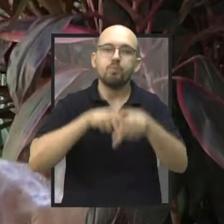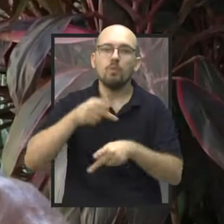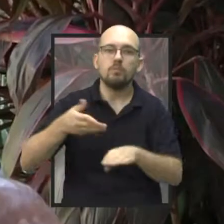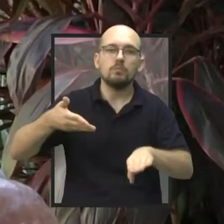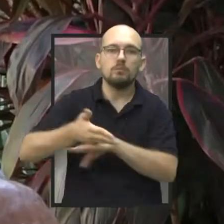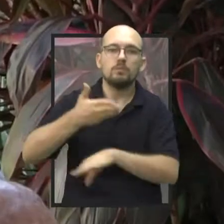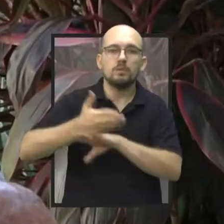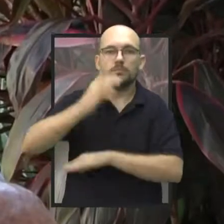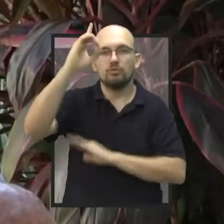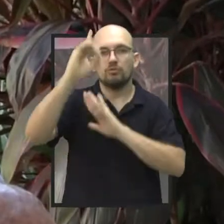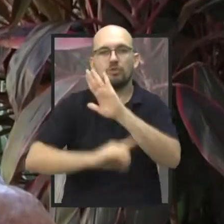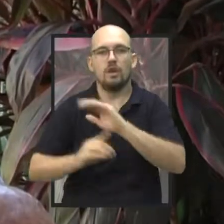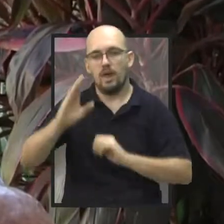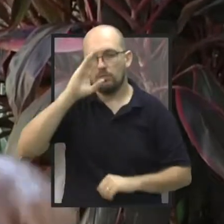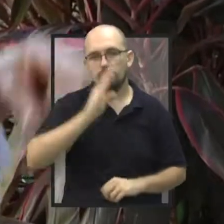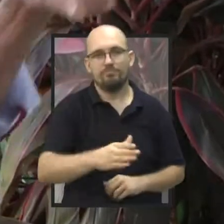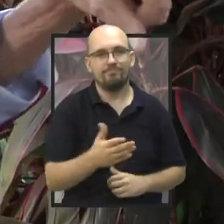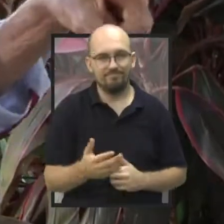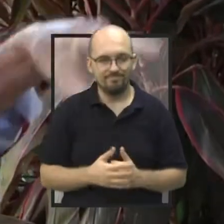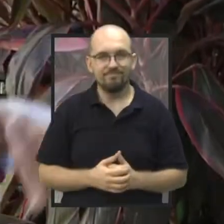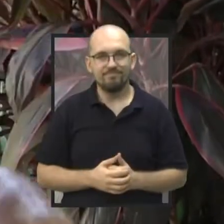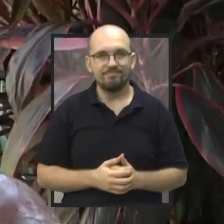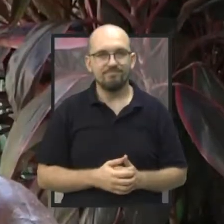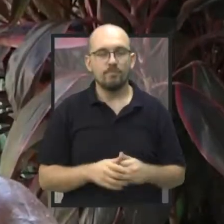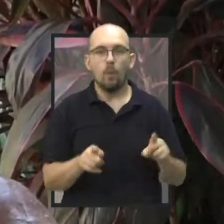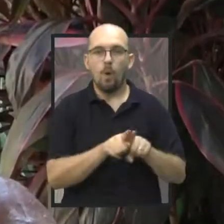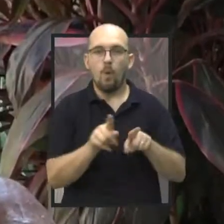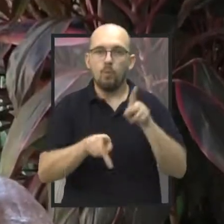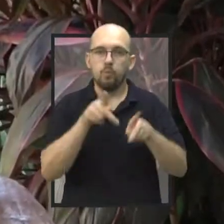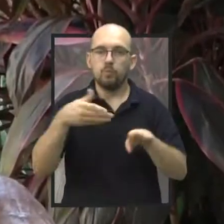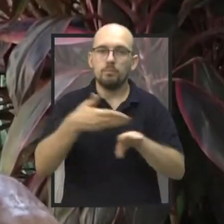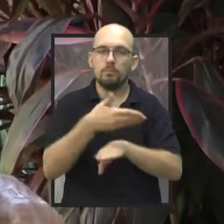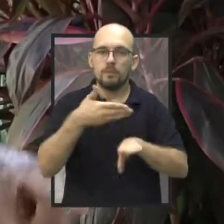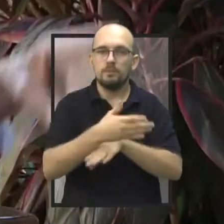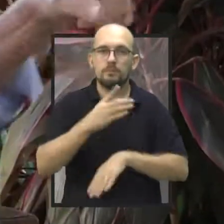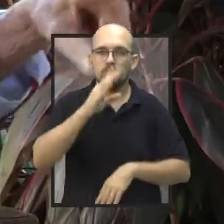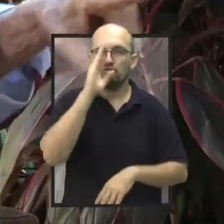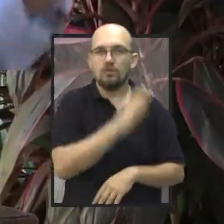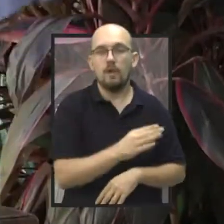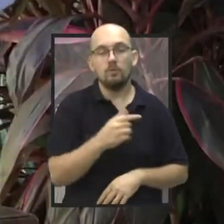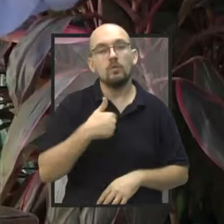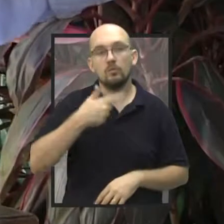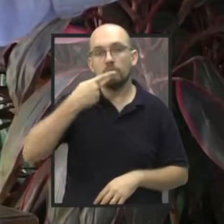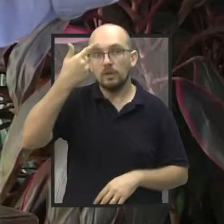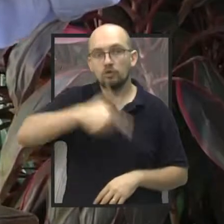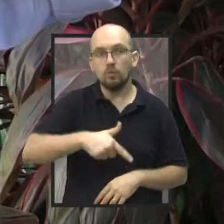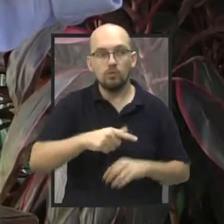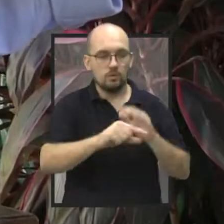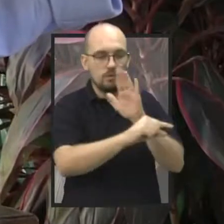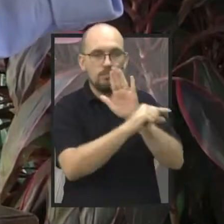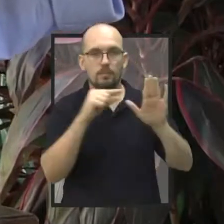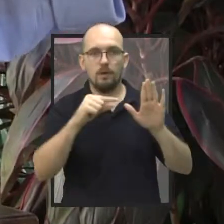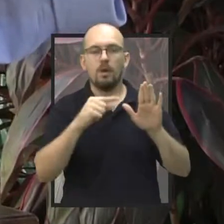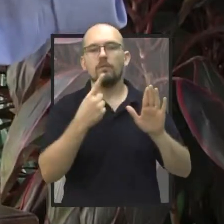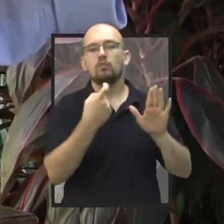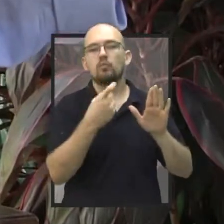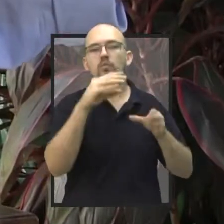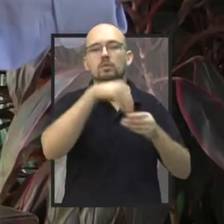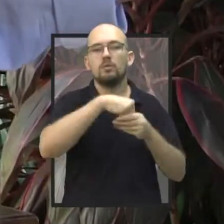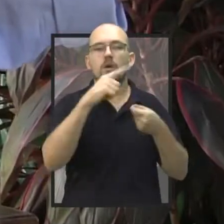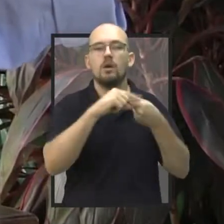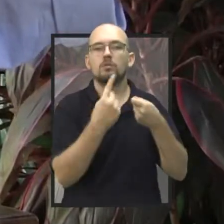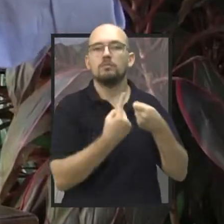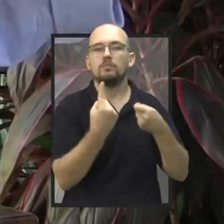participar diretamente. E esse do povo participar diretamente, eu repito, está lá no parágrafo único do artigo